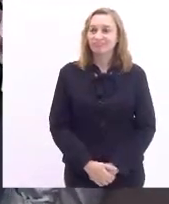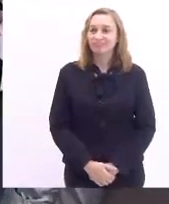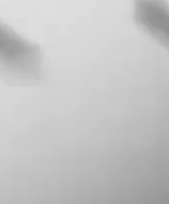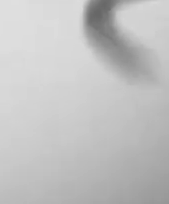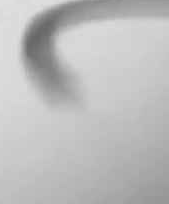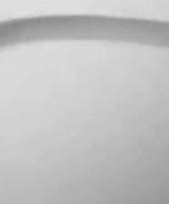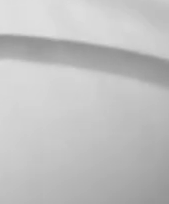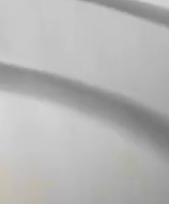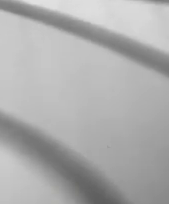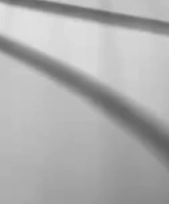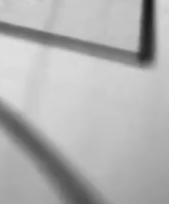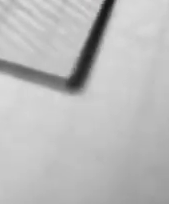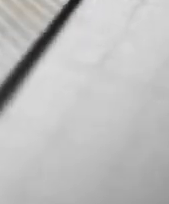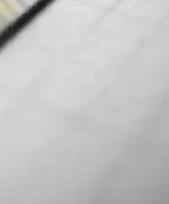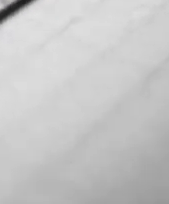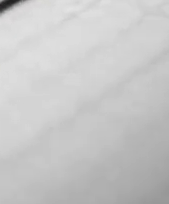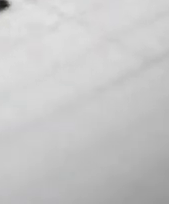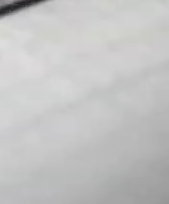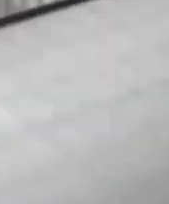E aí